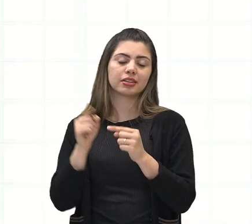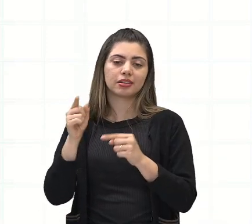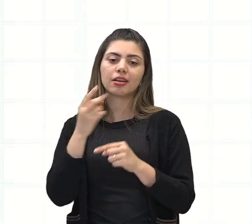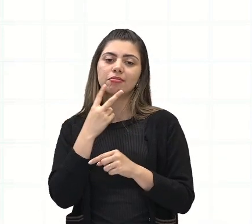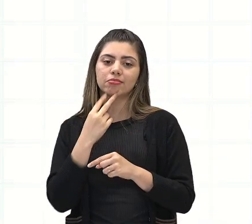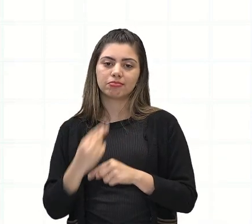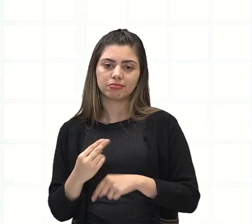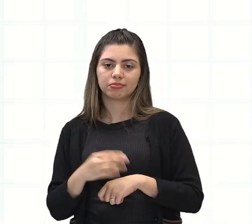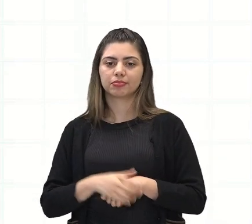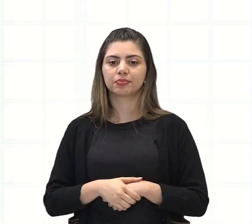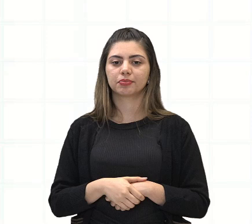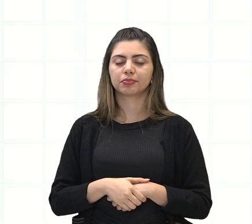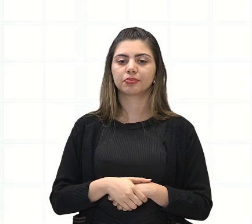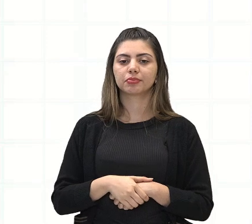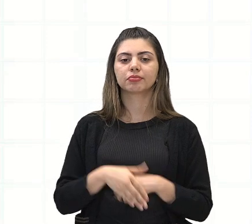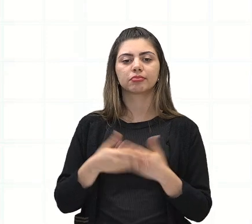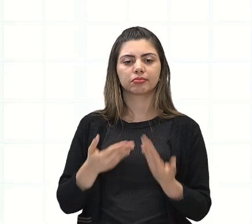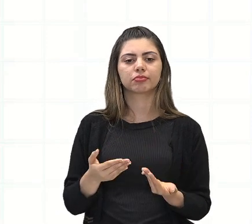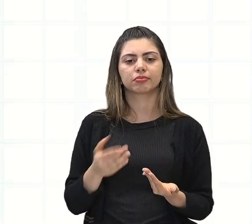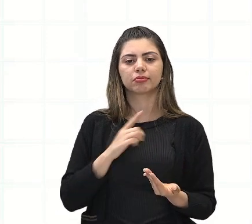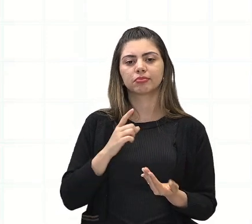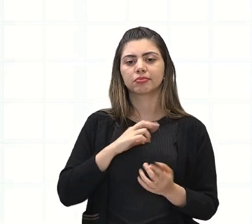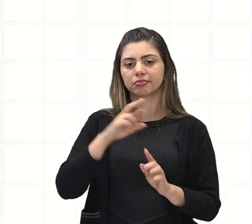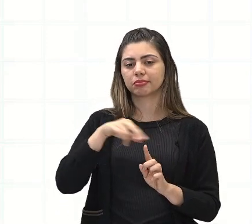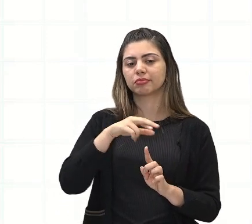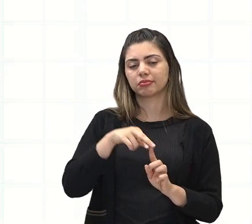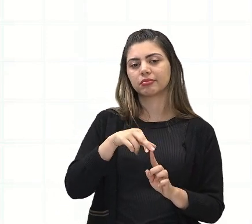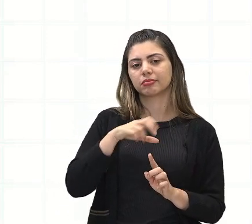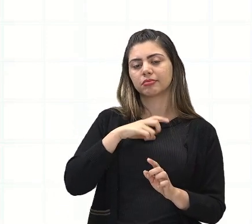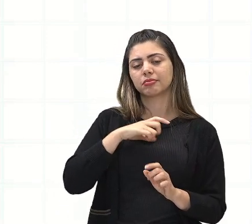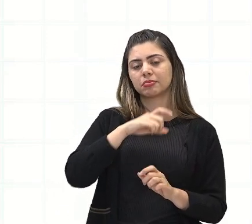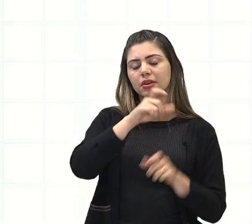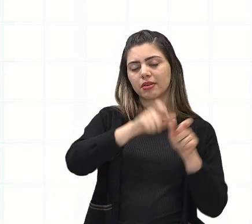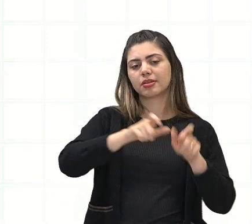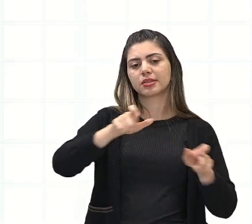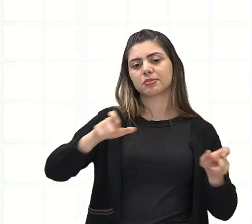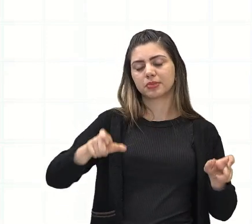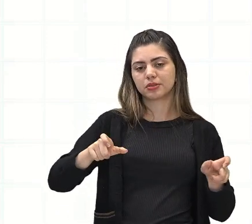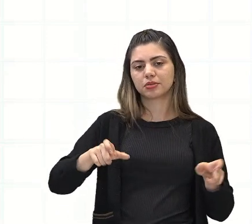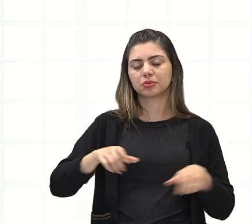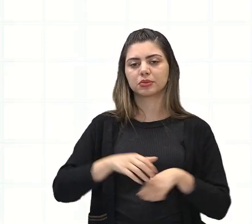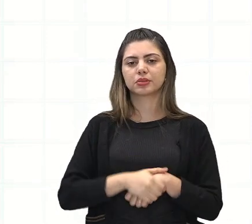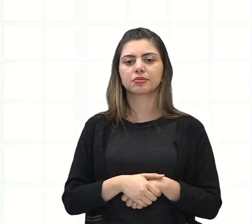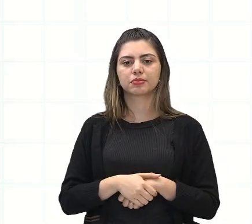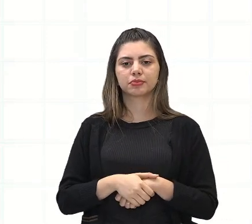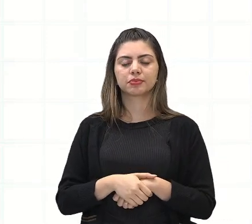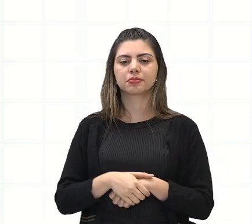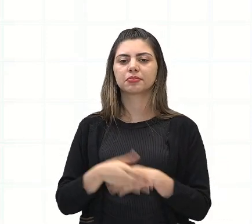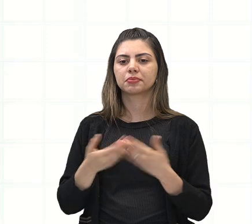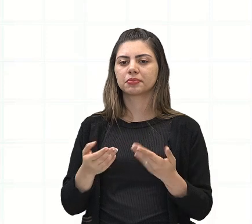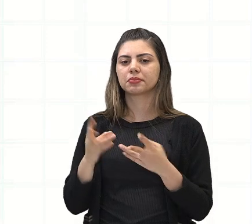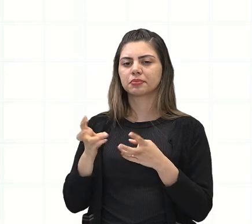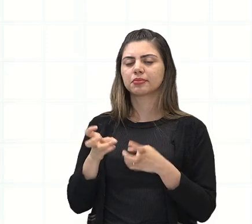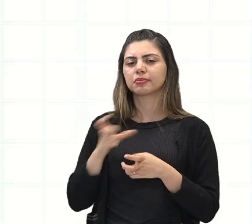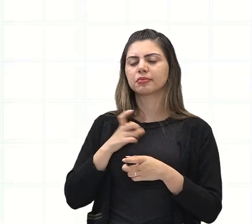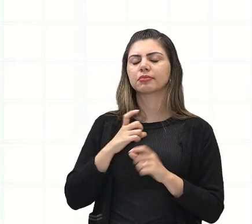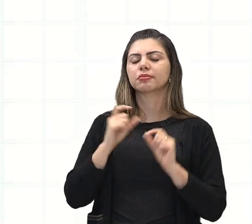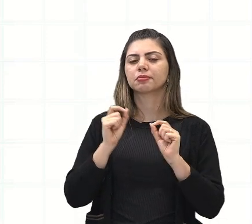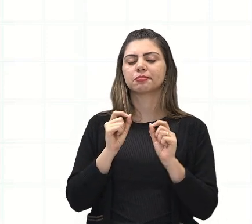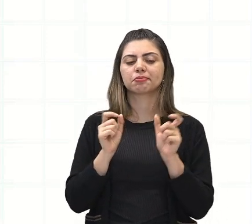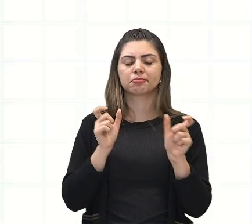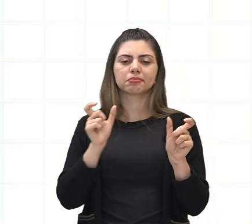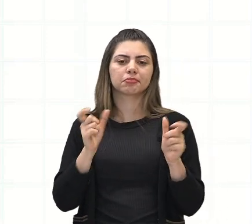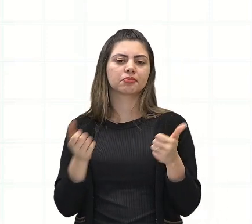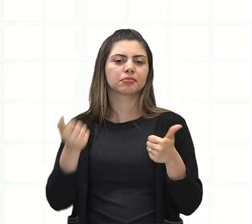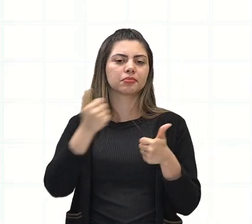A diferença da antonomasia é que ela se refere principalmente a pessoas. Já na perífrase, por mais que seja também uma substituição, ela tem